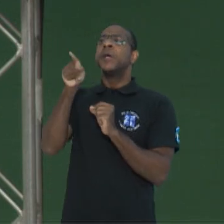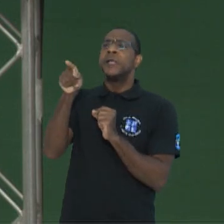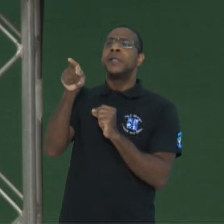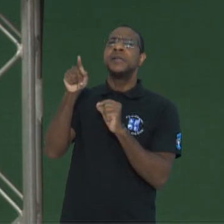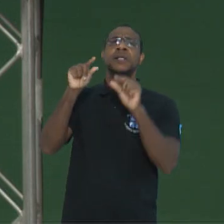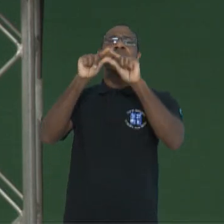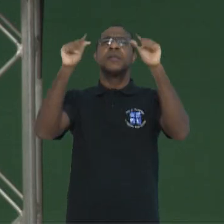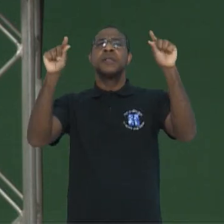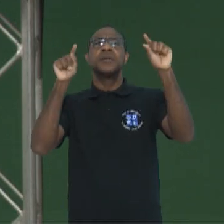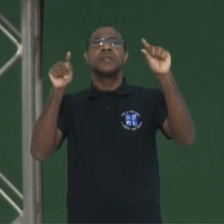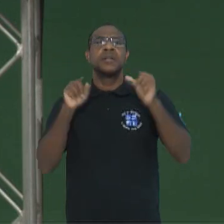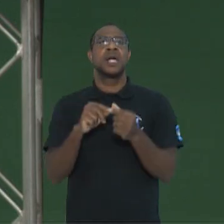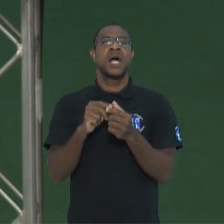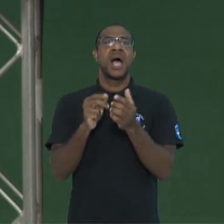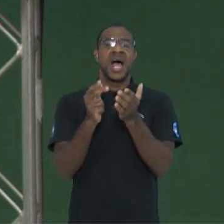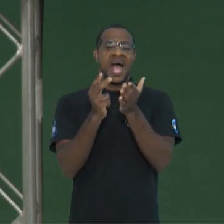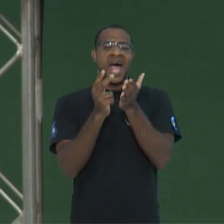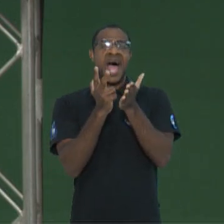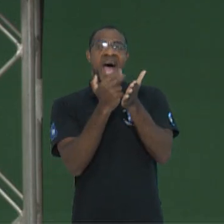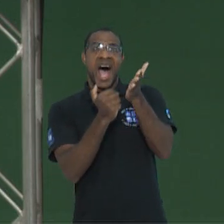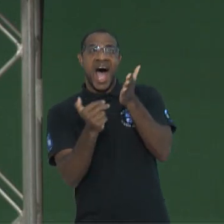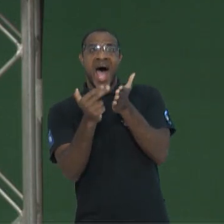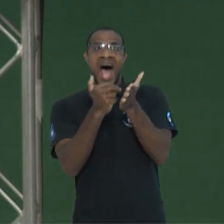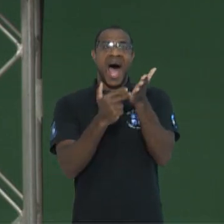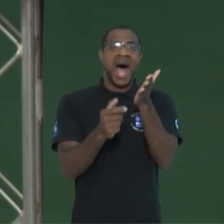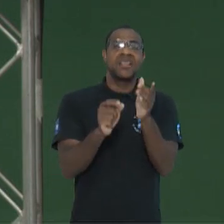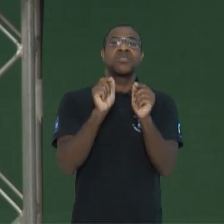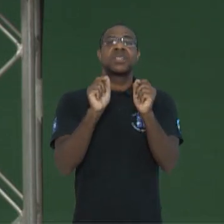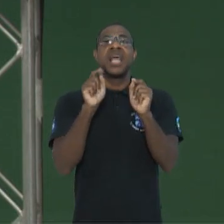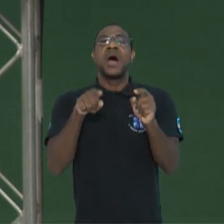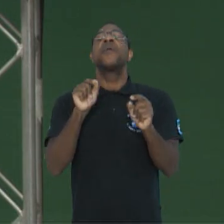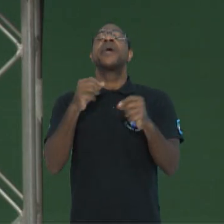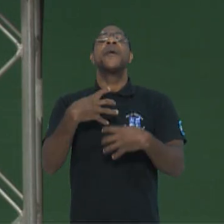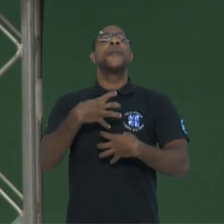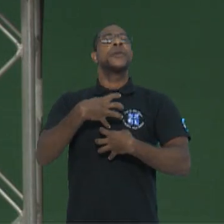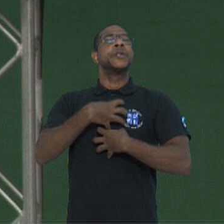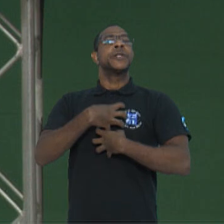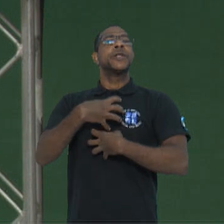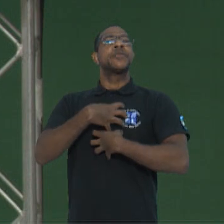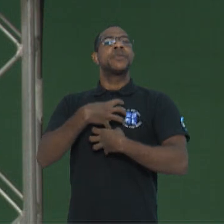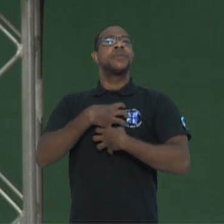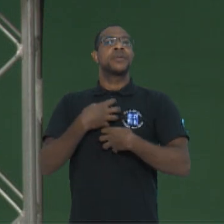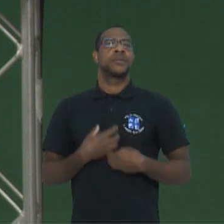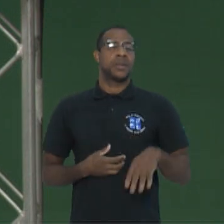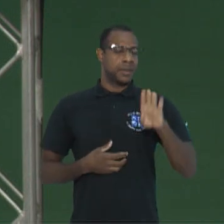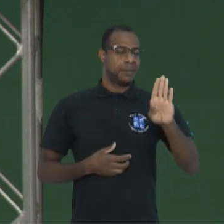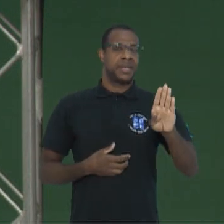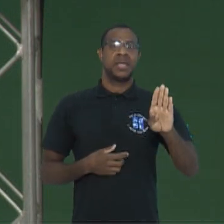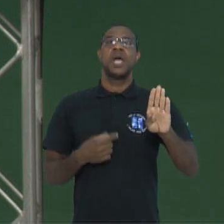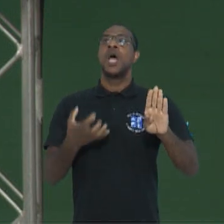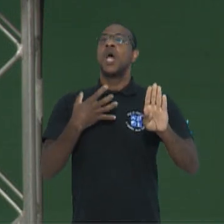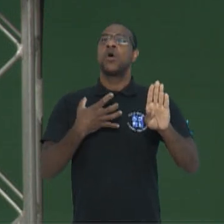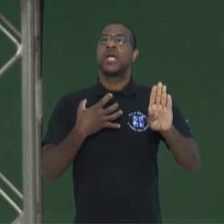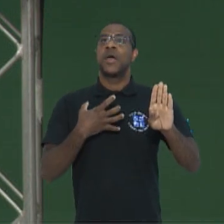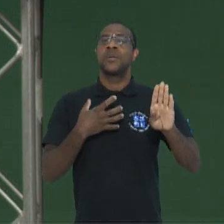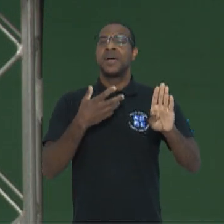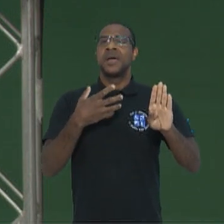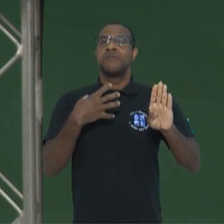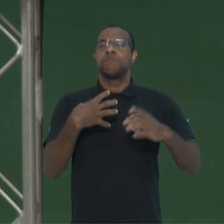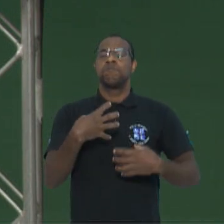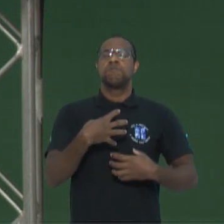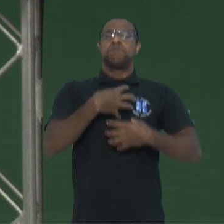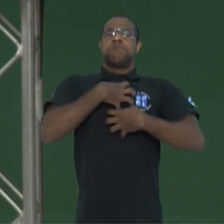a objetificação do sentimento. A letra B, eu quero tocar as pessoas com a arte. E a letra